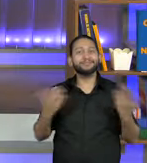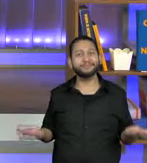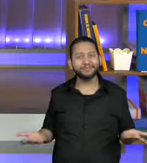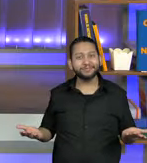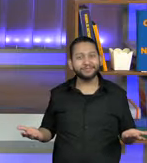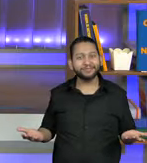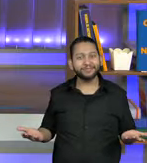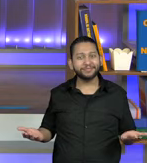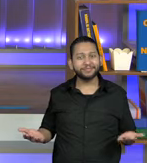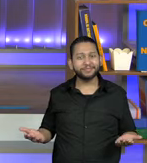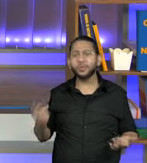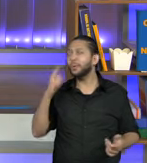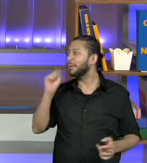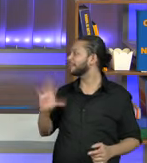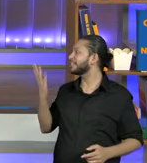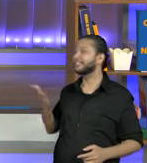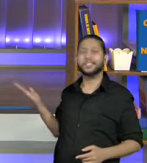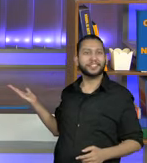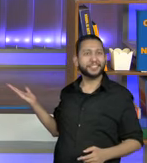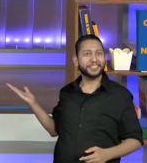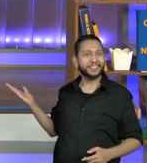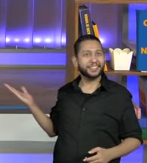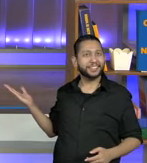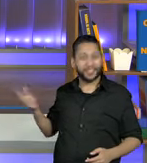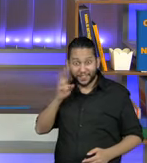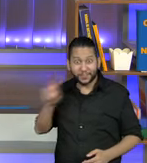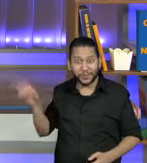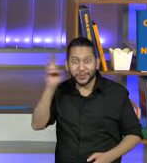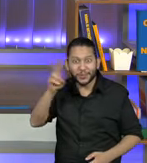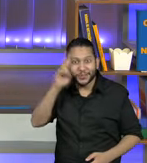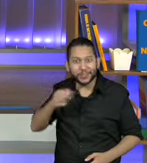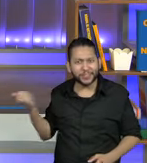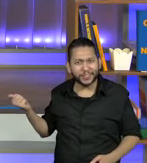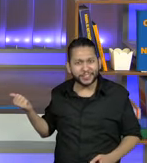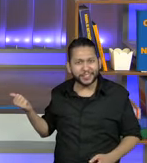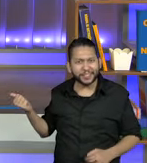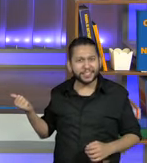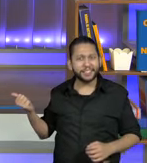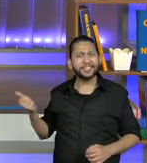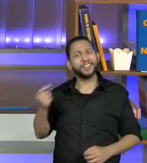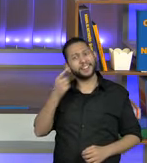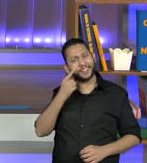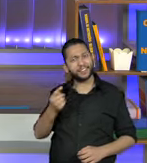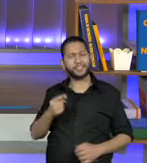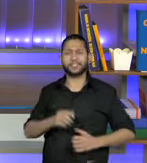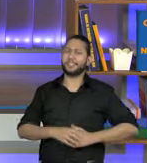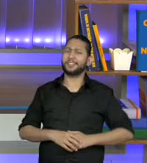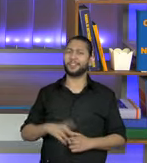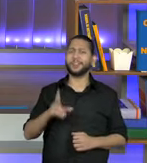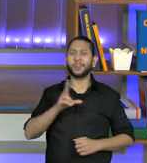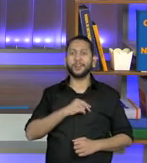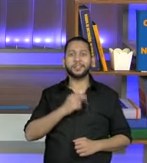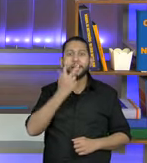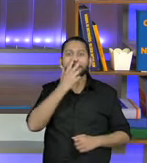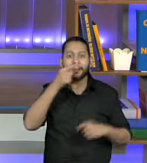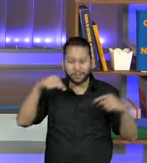Ué? O que foi que aconteceu aqui? Não, eu não entendi. Será que a gente foi